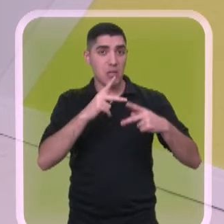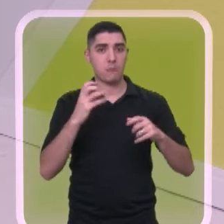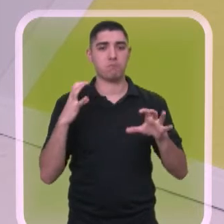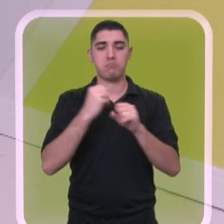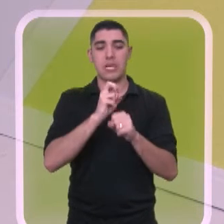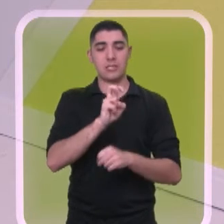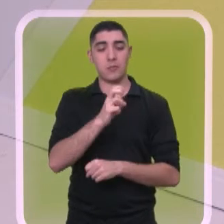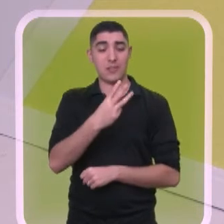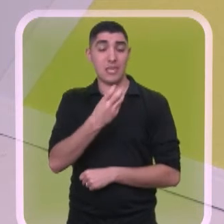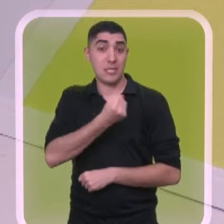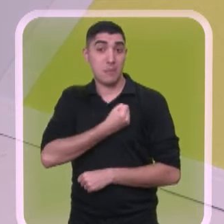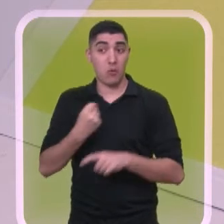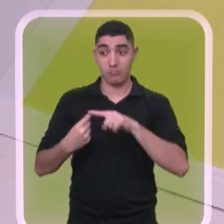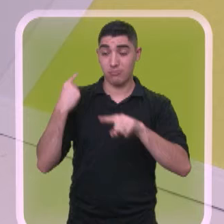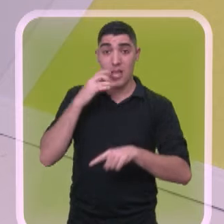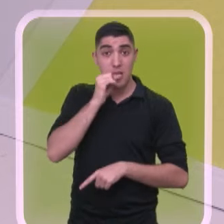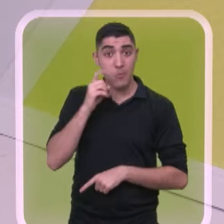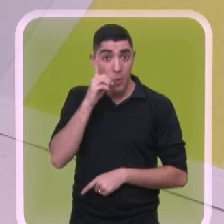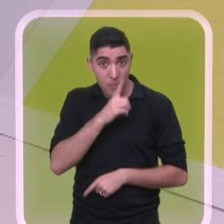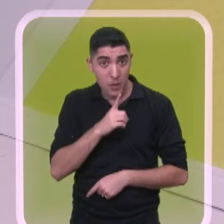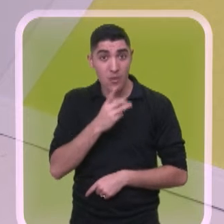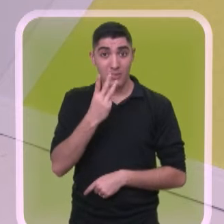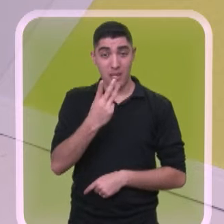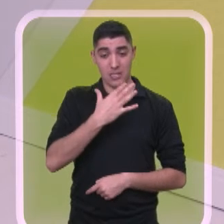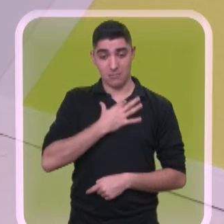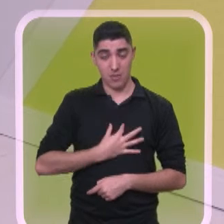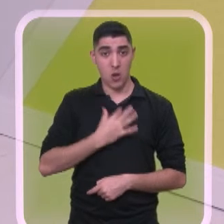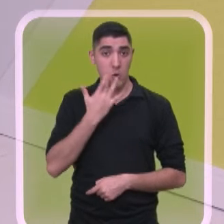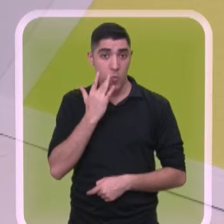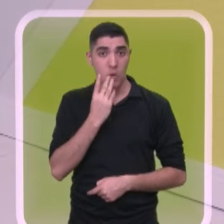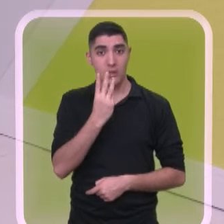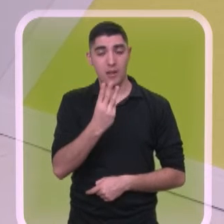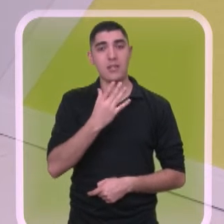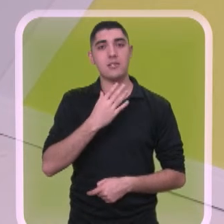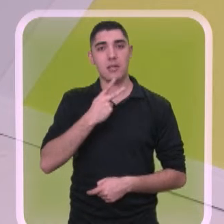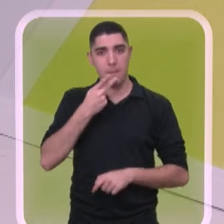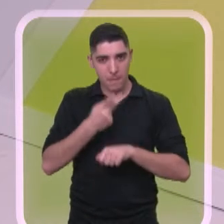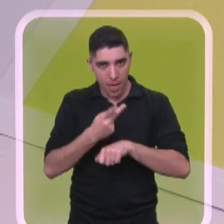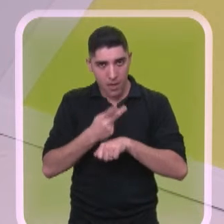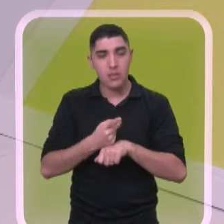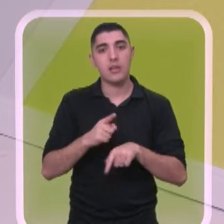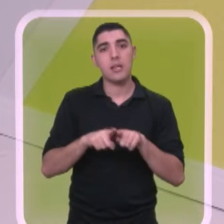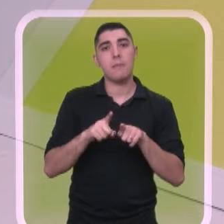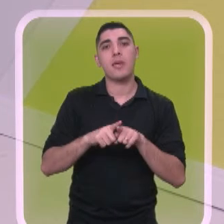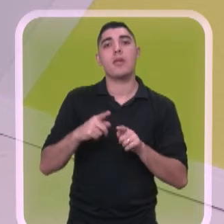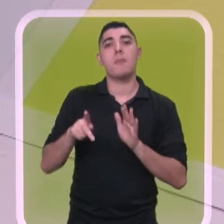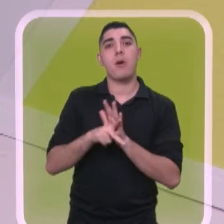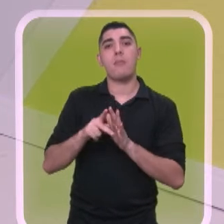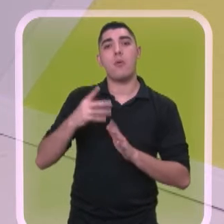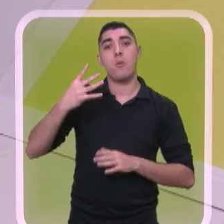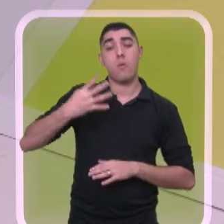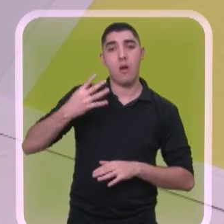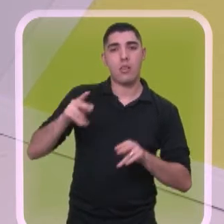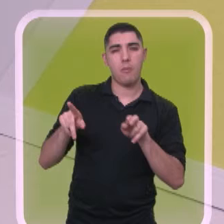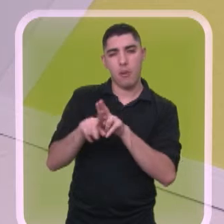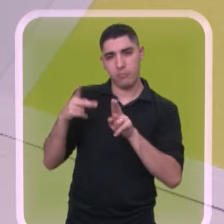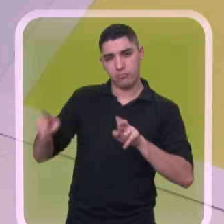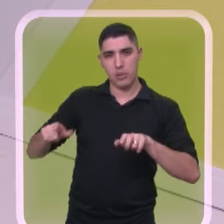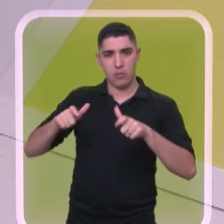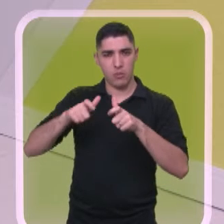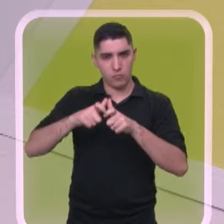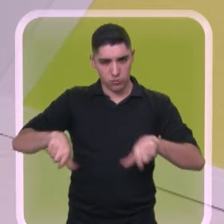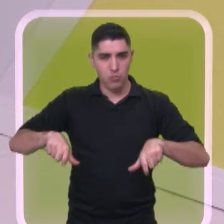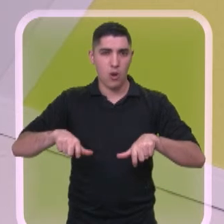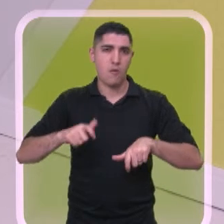pontos no último final de semana, com 3 medalhas de ouro, 3 de prata, além de um 4º lugar no futebol masculino sub-20.